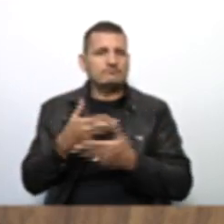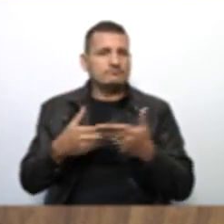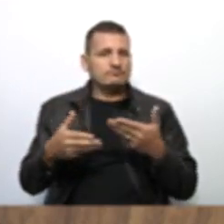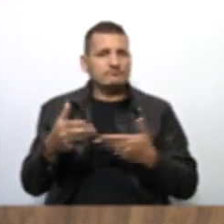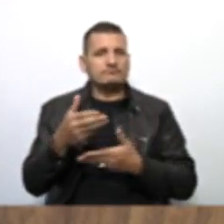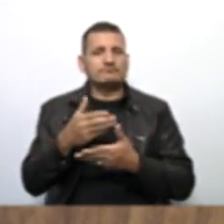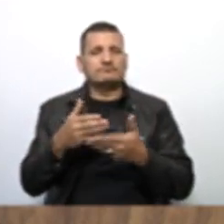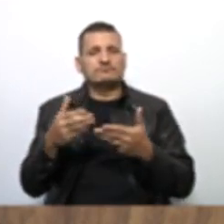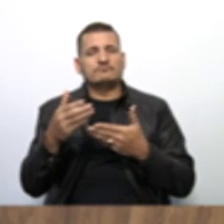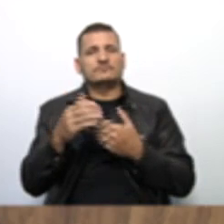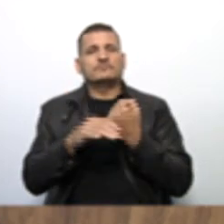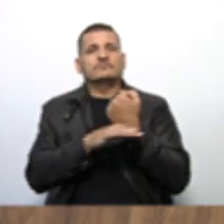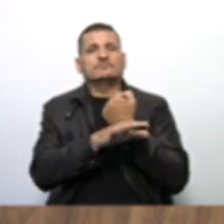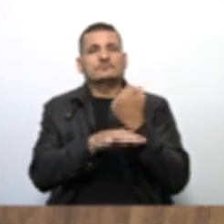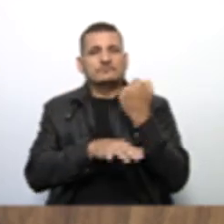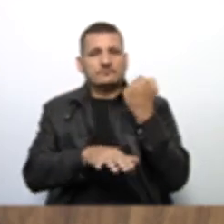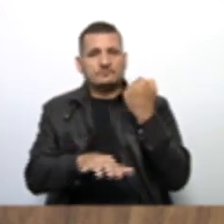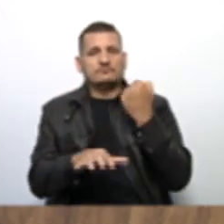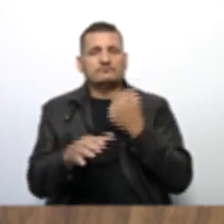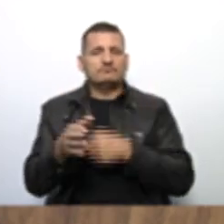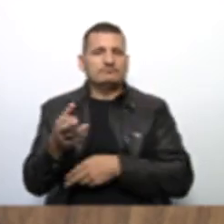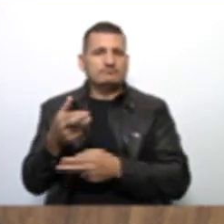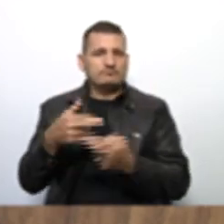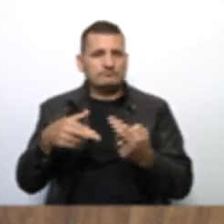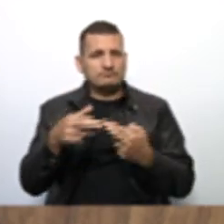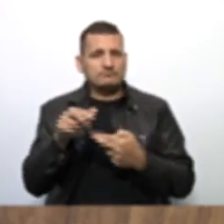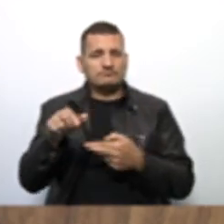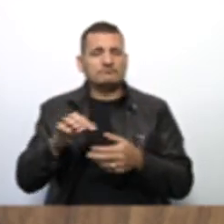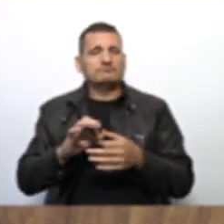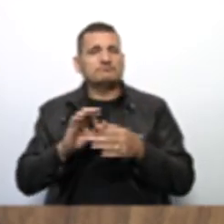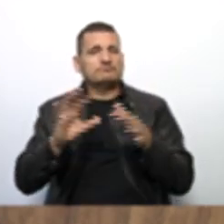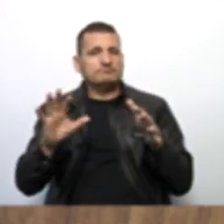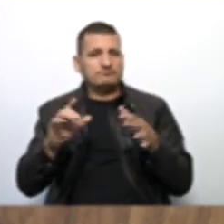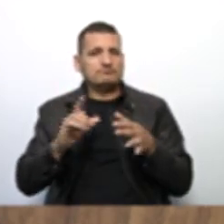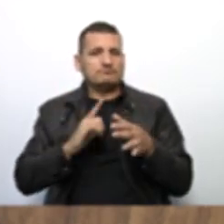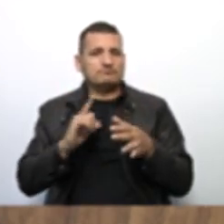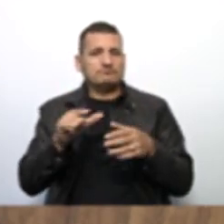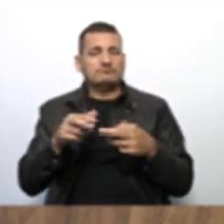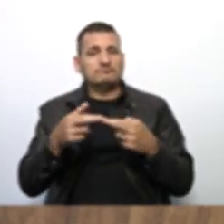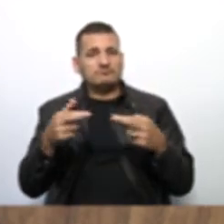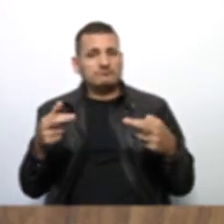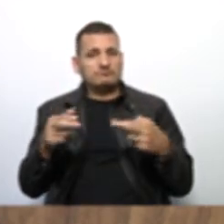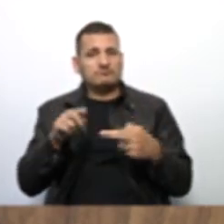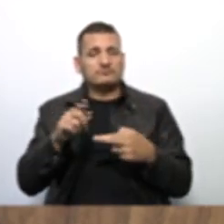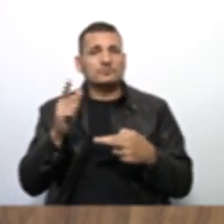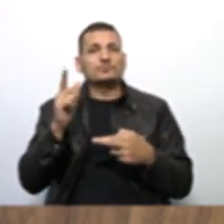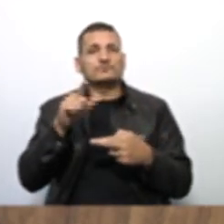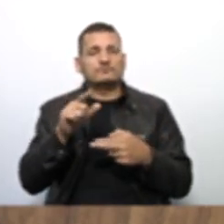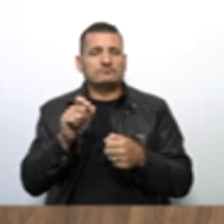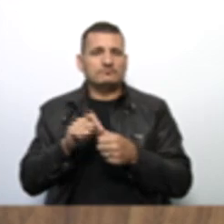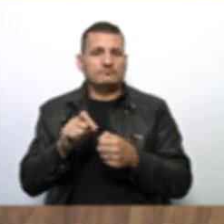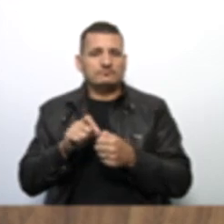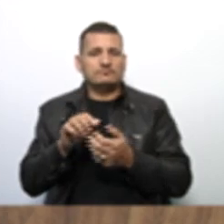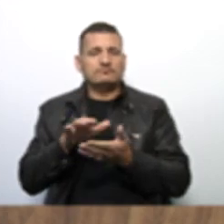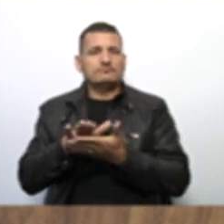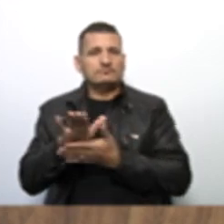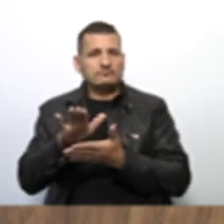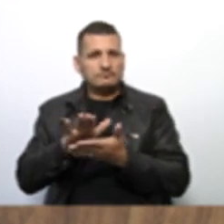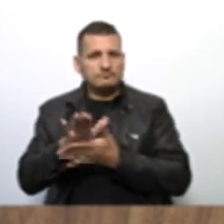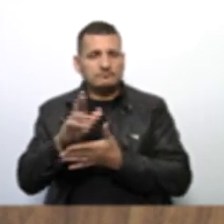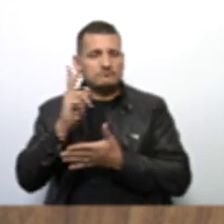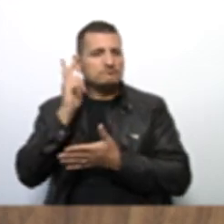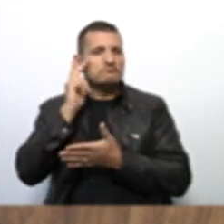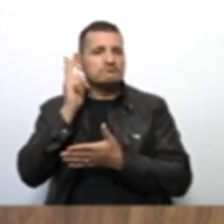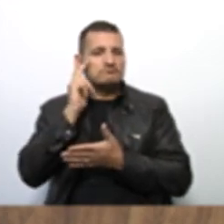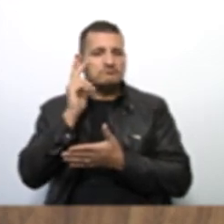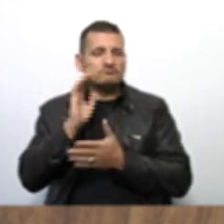que são termos que a gente vai ver mais para frente, ainda estão disponíveis através dessa rede. Então ele consegue fazer essa impressão normalmente,